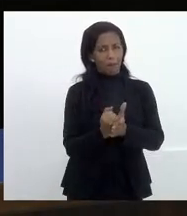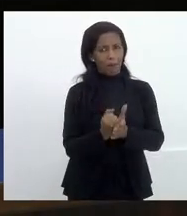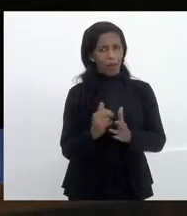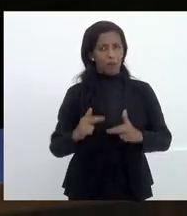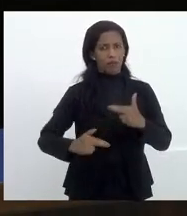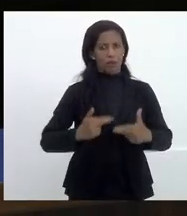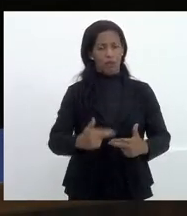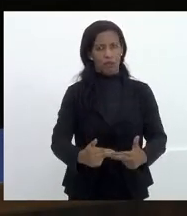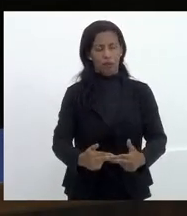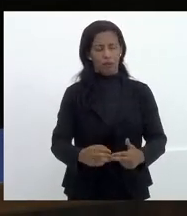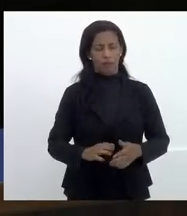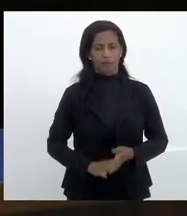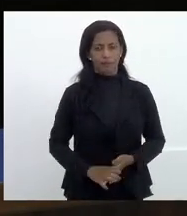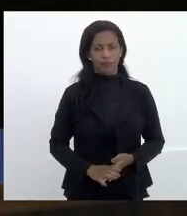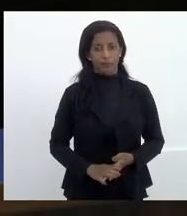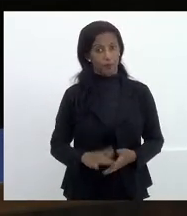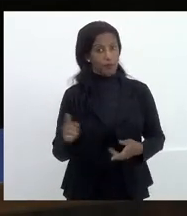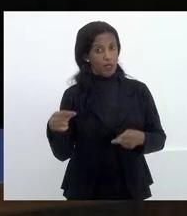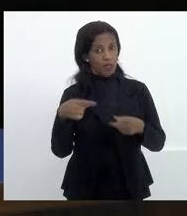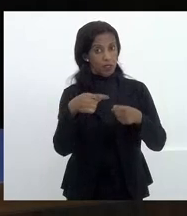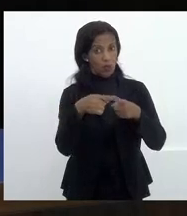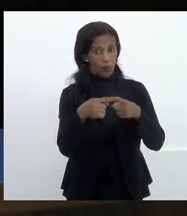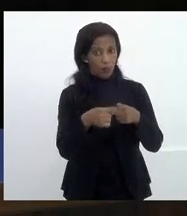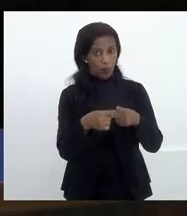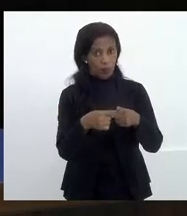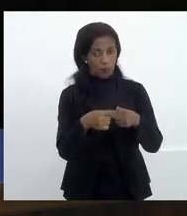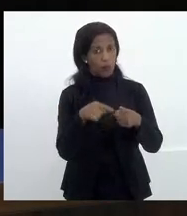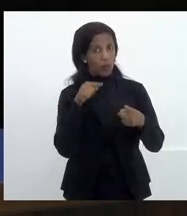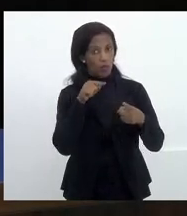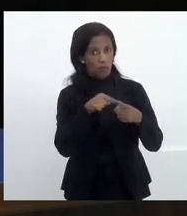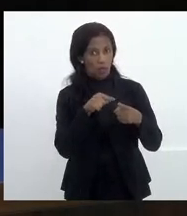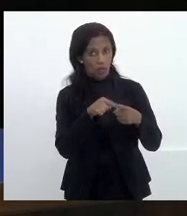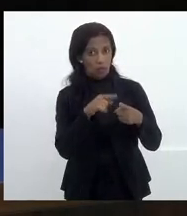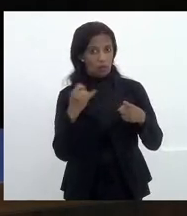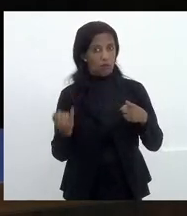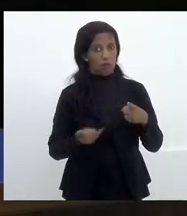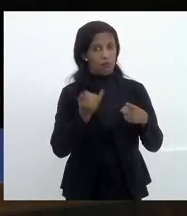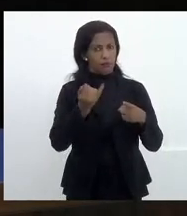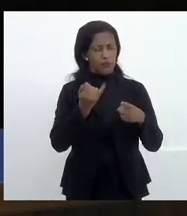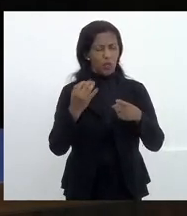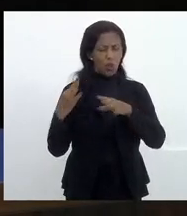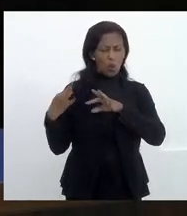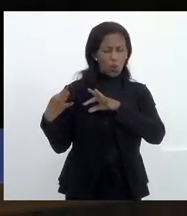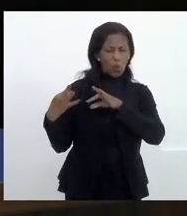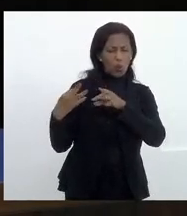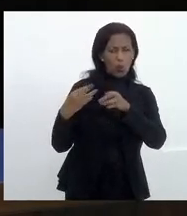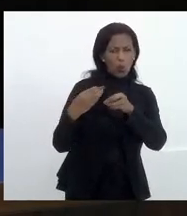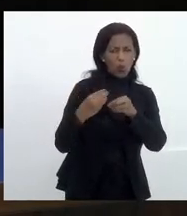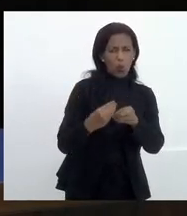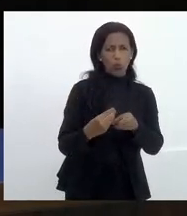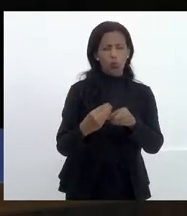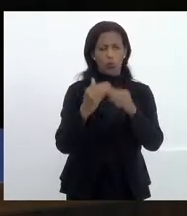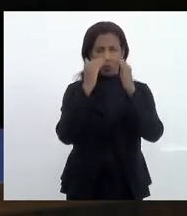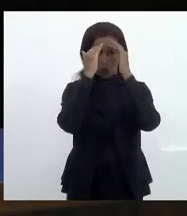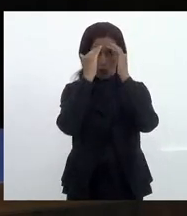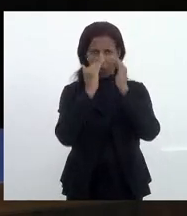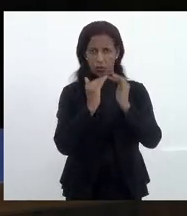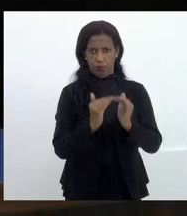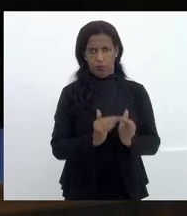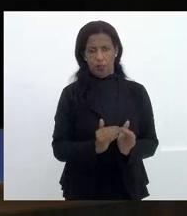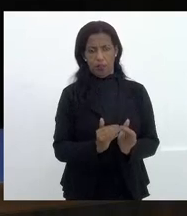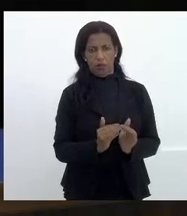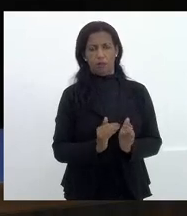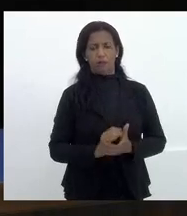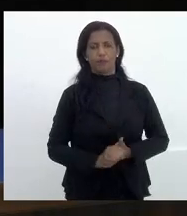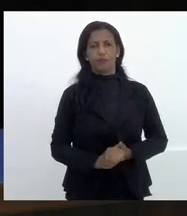da reforma Esse é o ponto Essa é a questão com todas as vênias e com todo respeito e